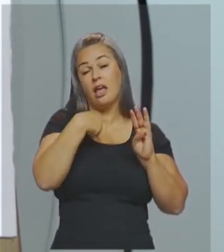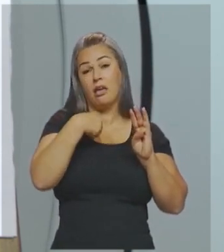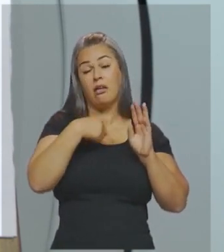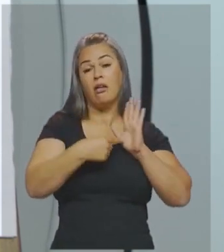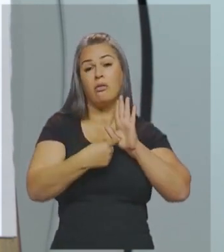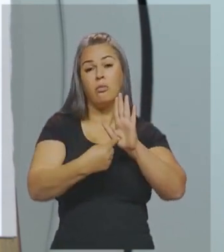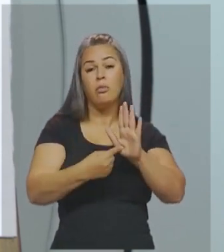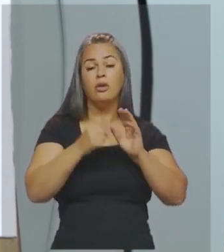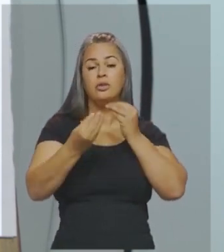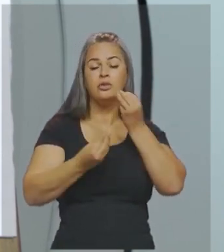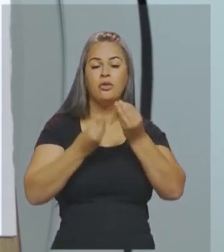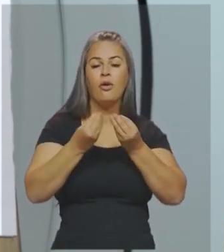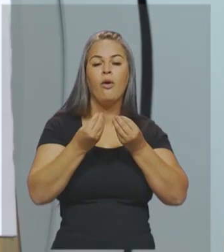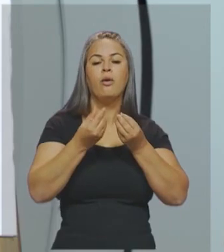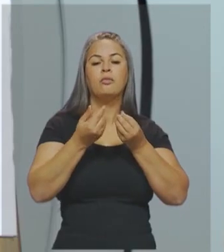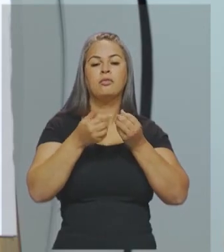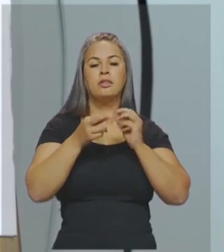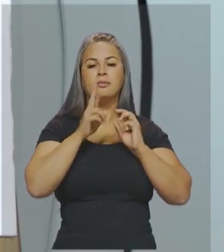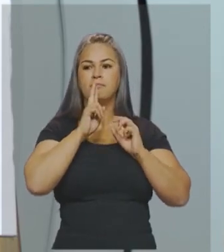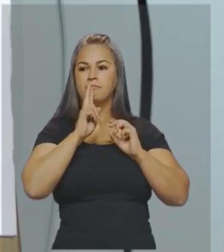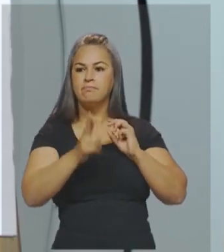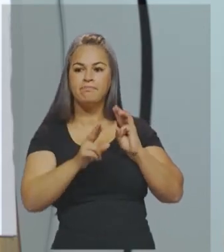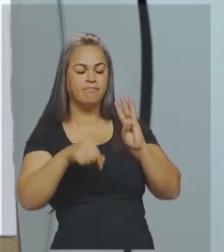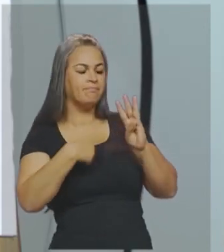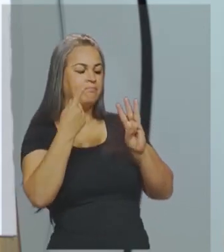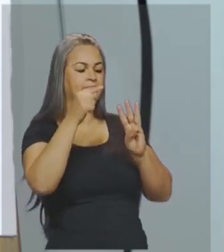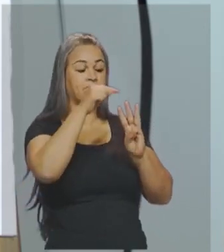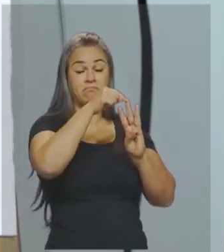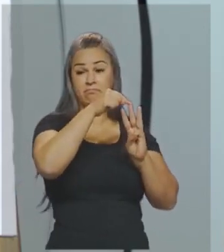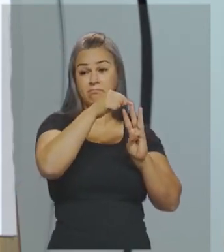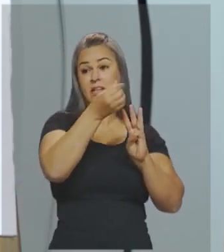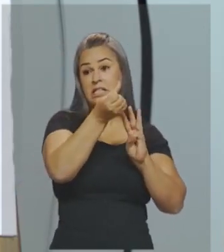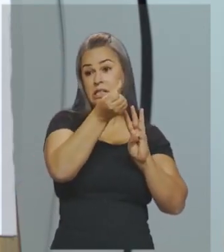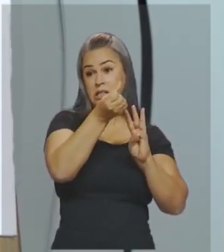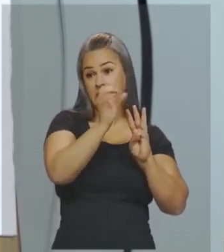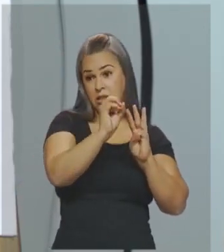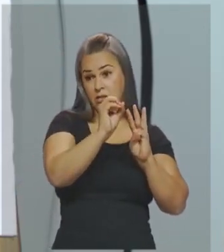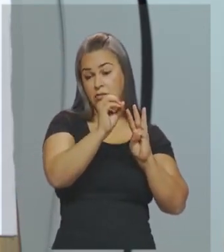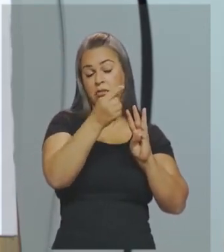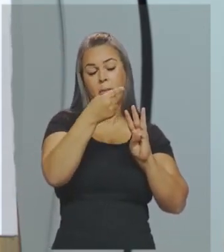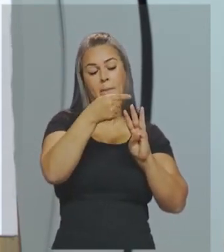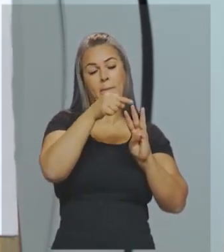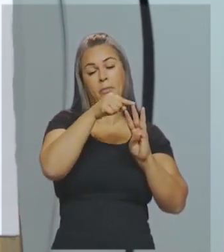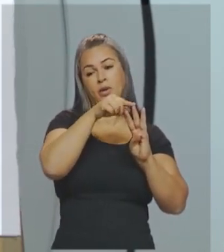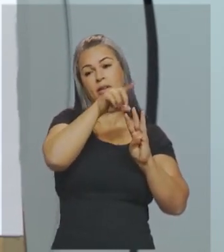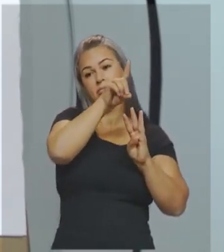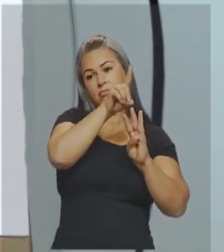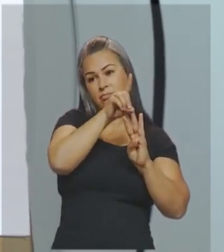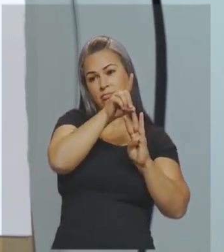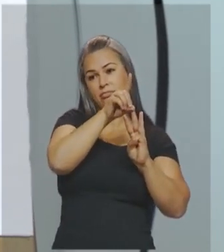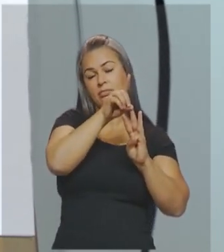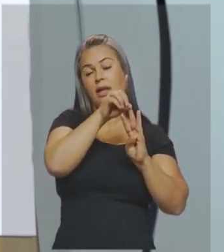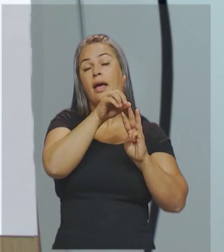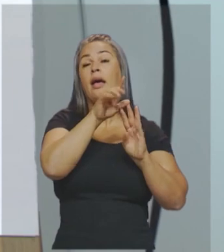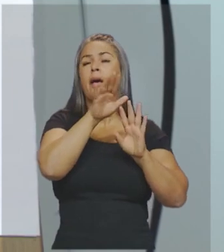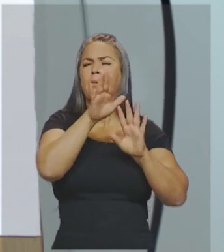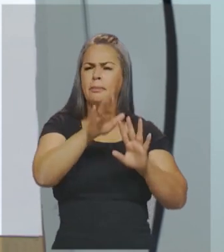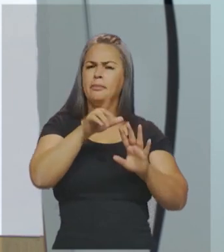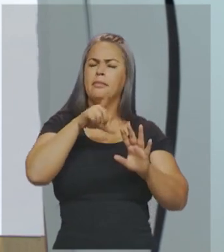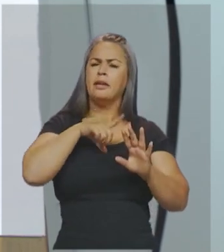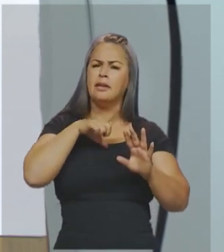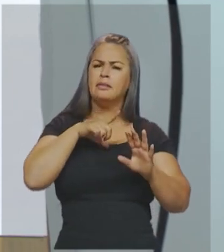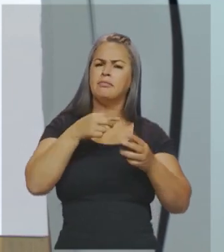representa o 60, porque é 560, aí eu represento 60. Tem outros jeitos de se